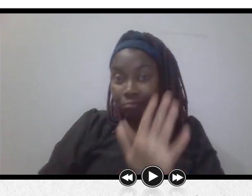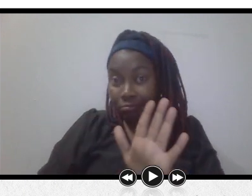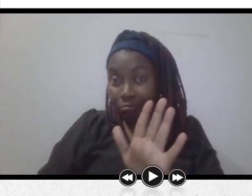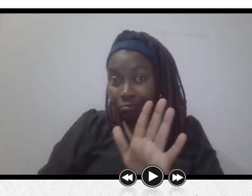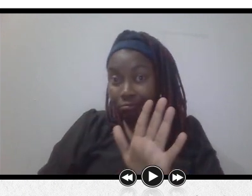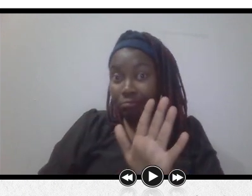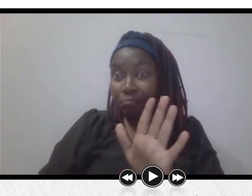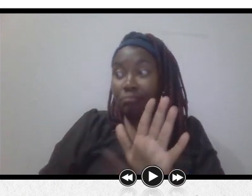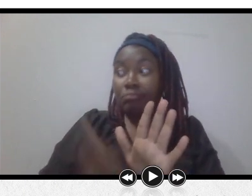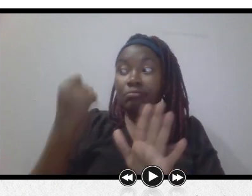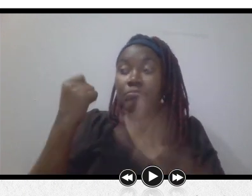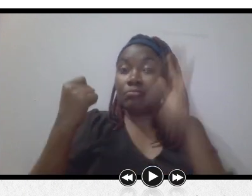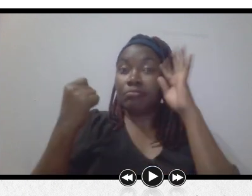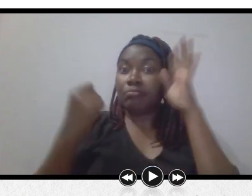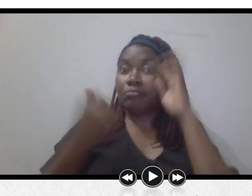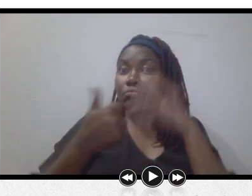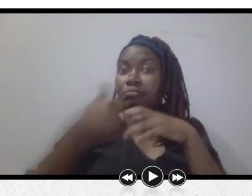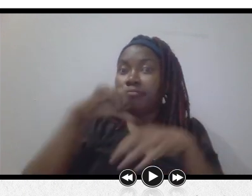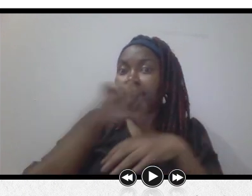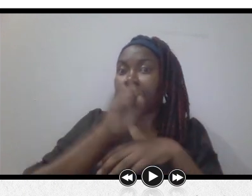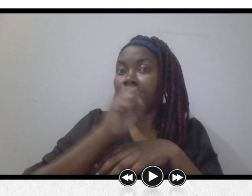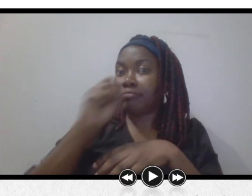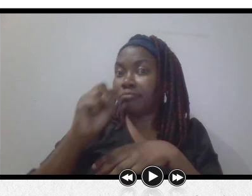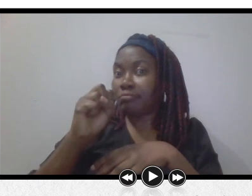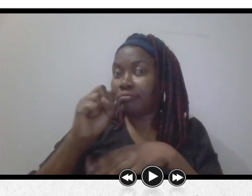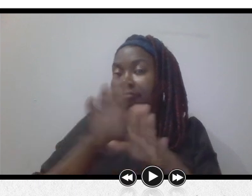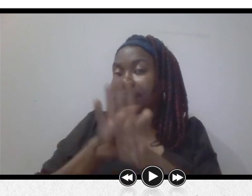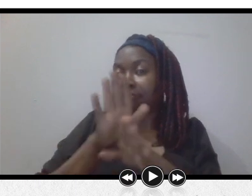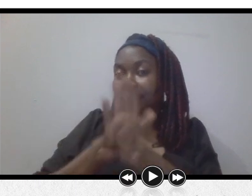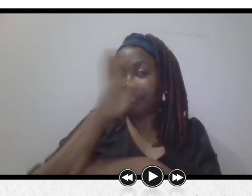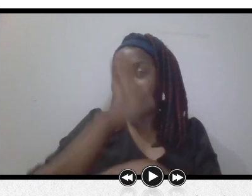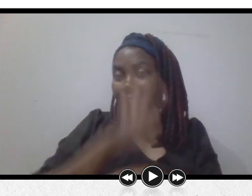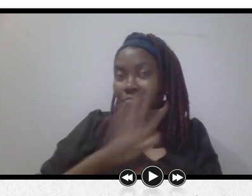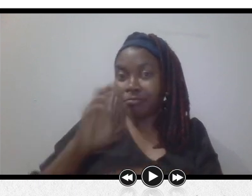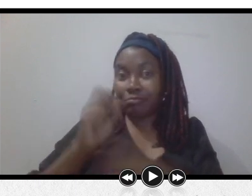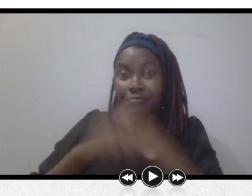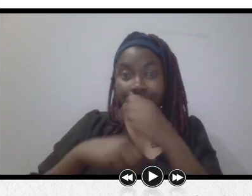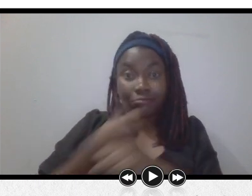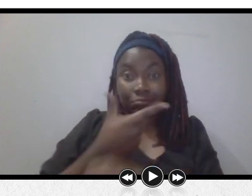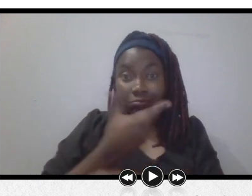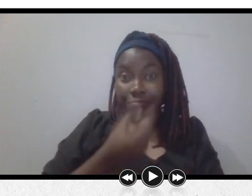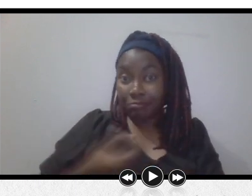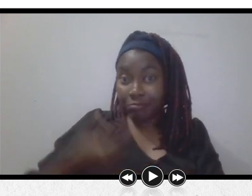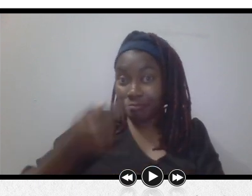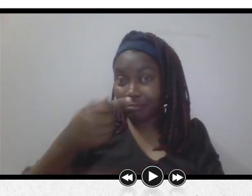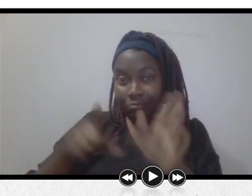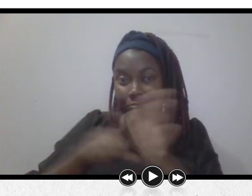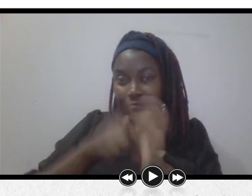lá pensado em 1988, enquanto diretriz nacional, 2007 com a lei estabelecida, a